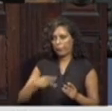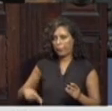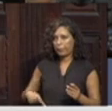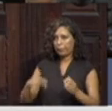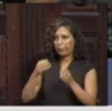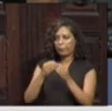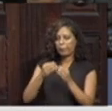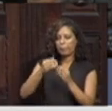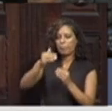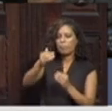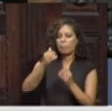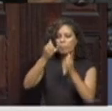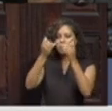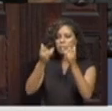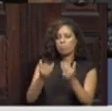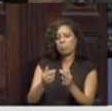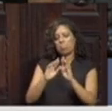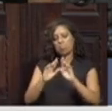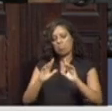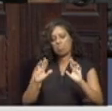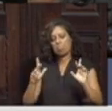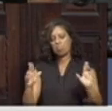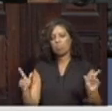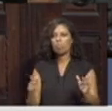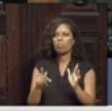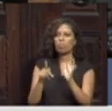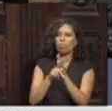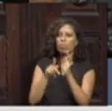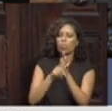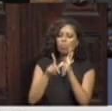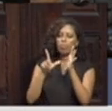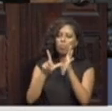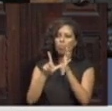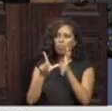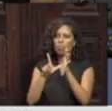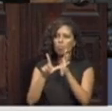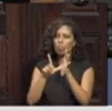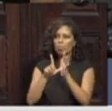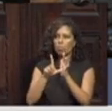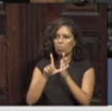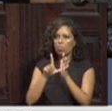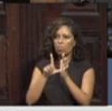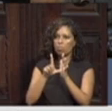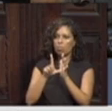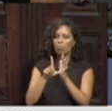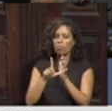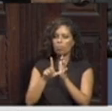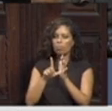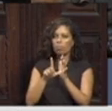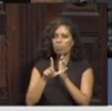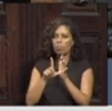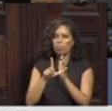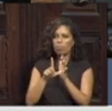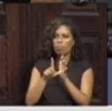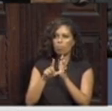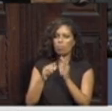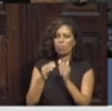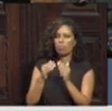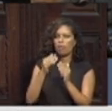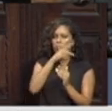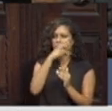Nogueira, que altera a Lei Estadual 7.617, de 6 de junho de 2017, e dá outras providências. Pendendo de parecer das Comissões de